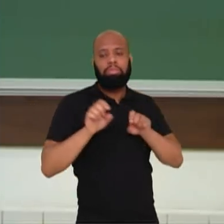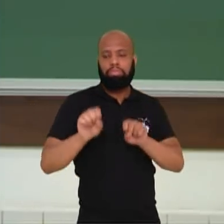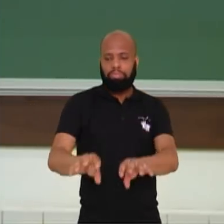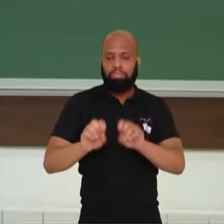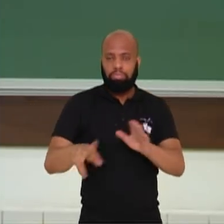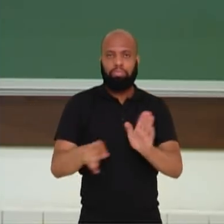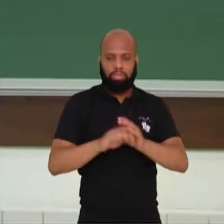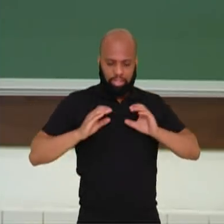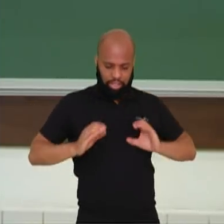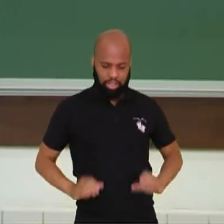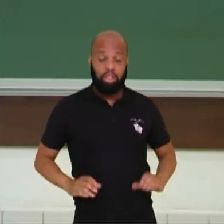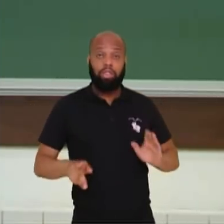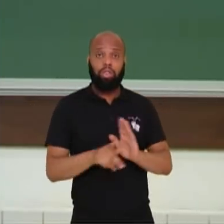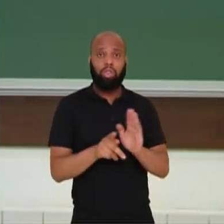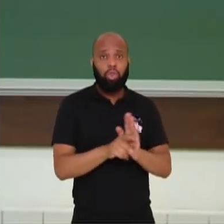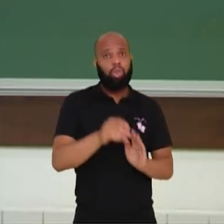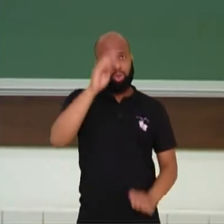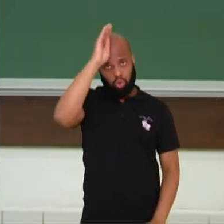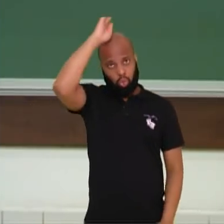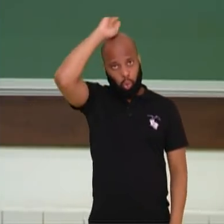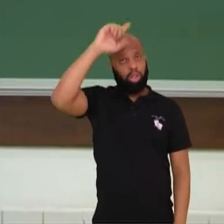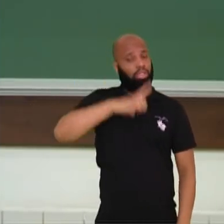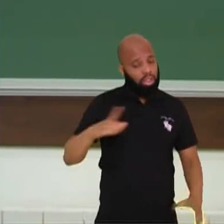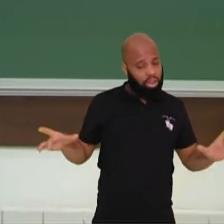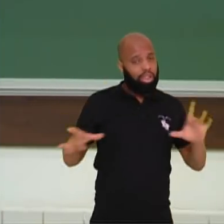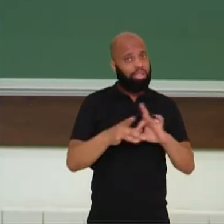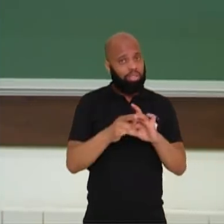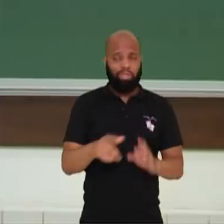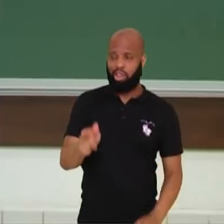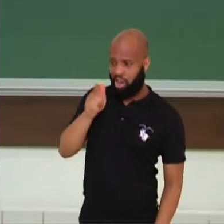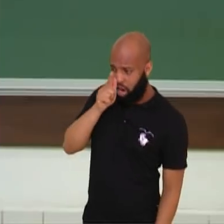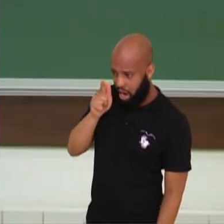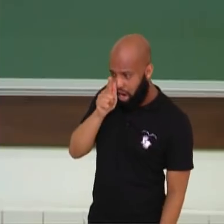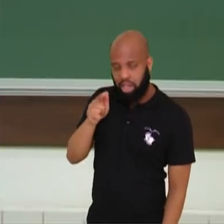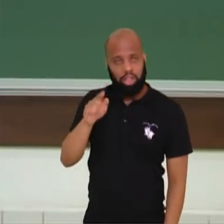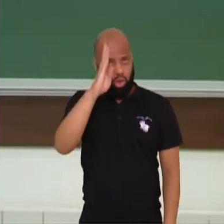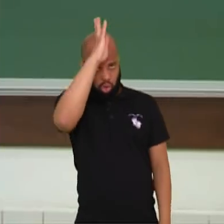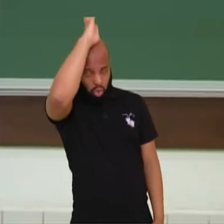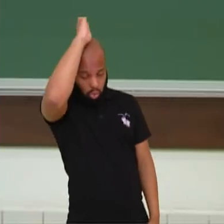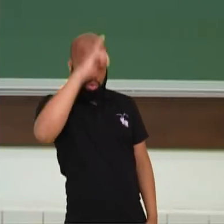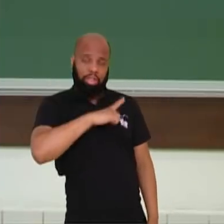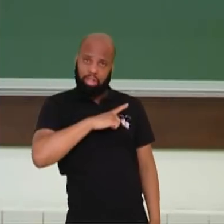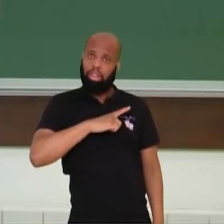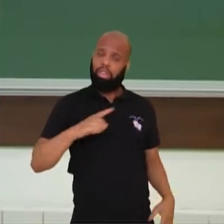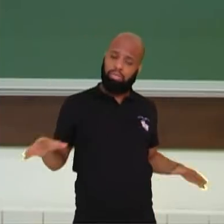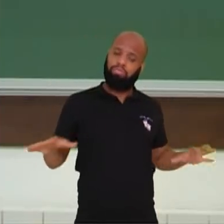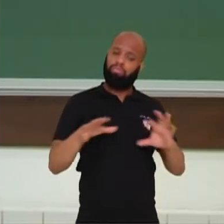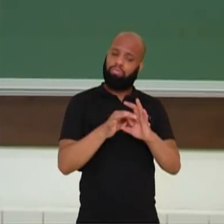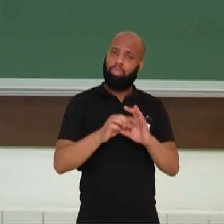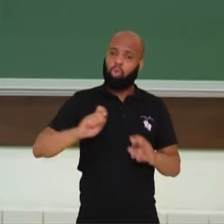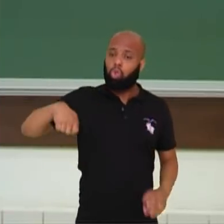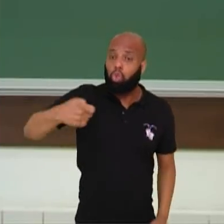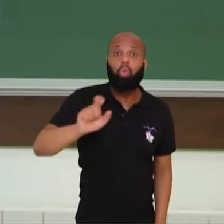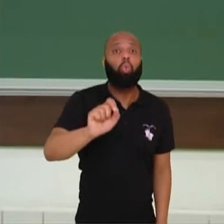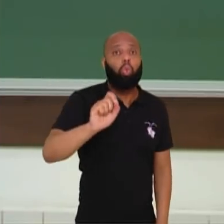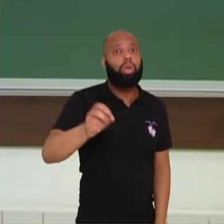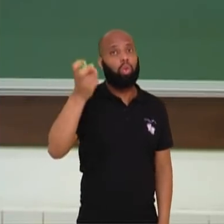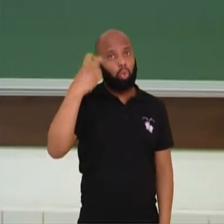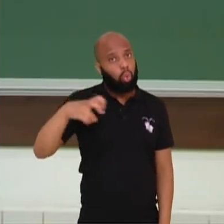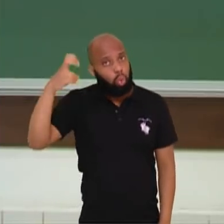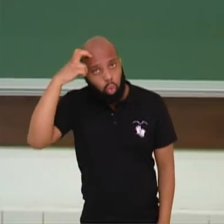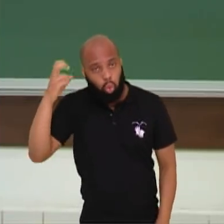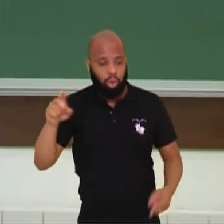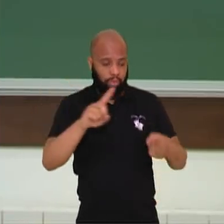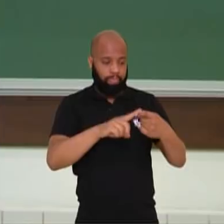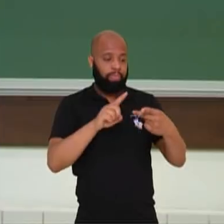do cidadão romano. A ligação do grego com o romano, portanto, é bastante íntima, é bastante grande, Nos aspectos culturais e na formação do povo,